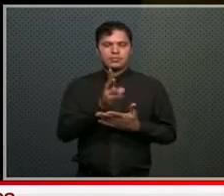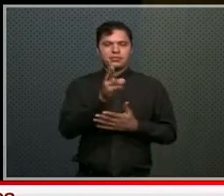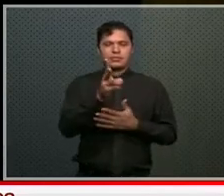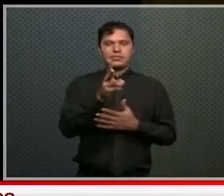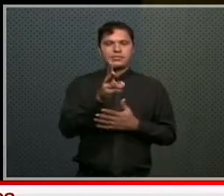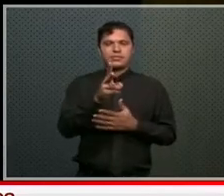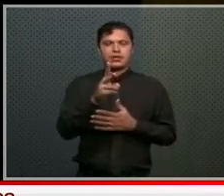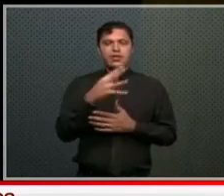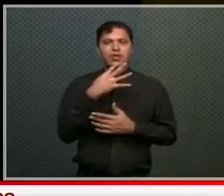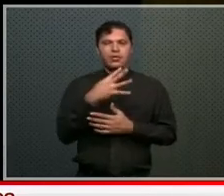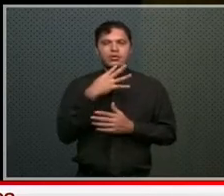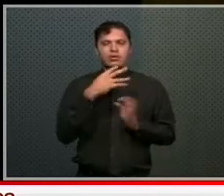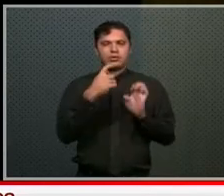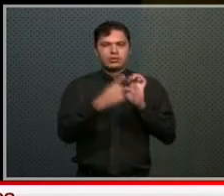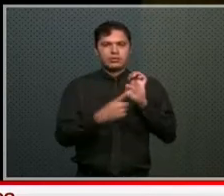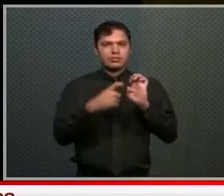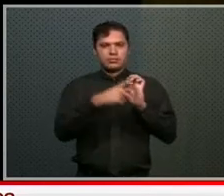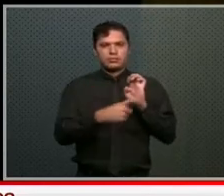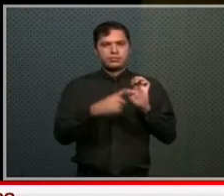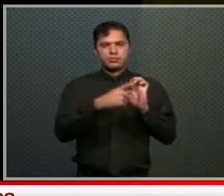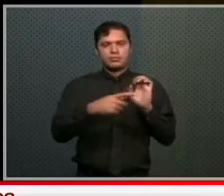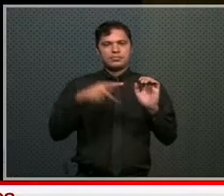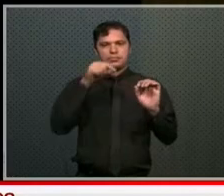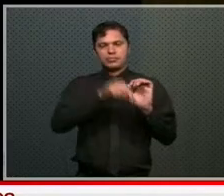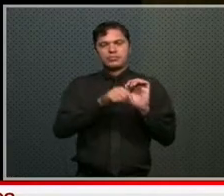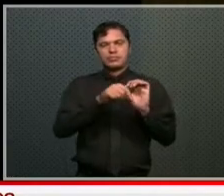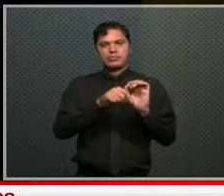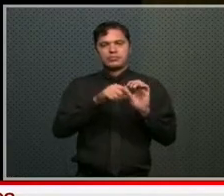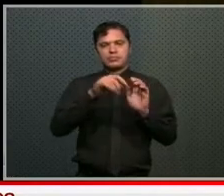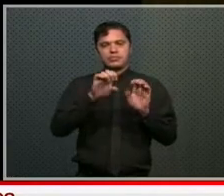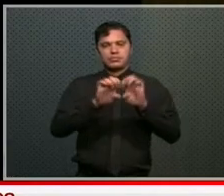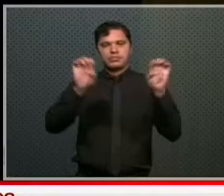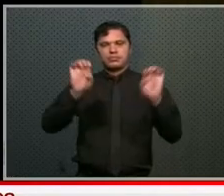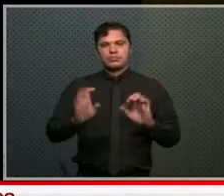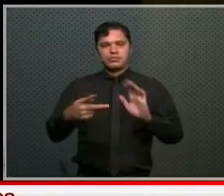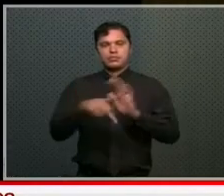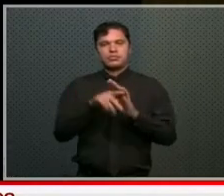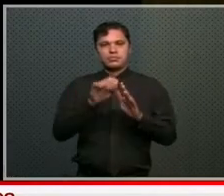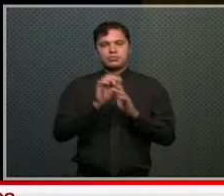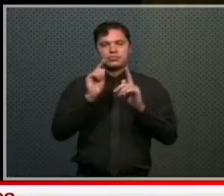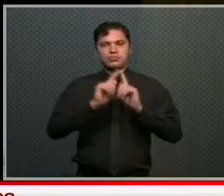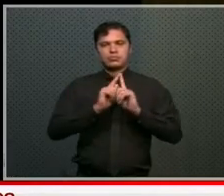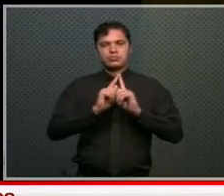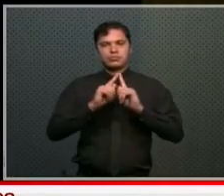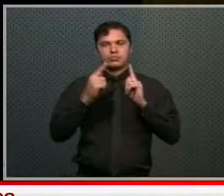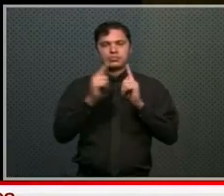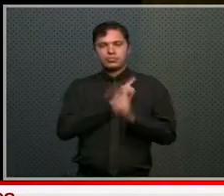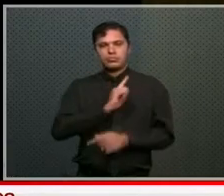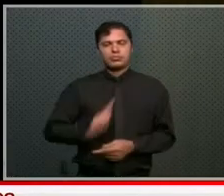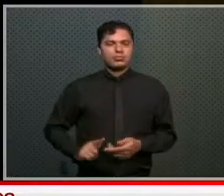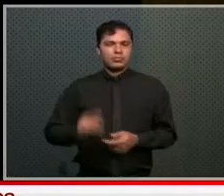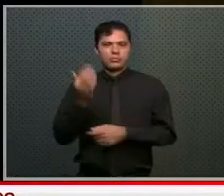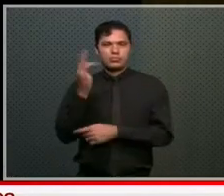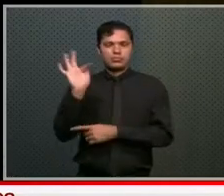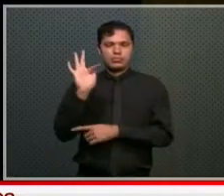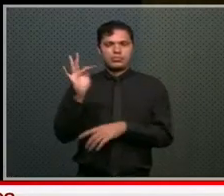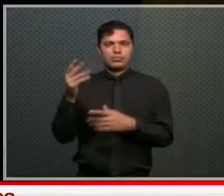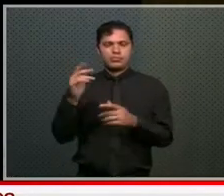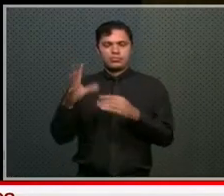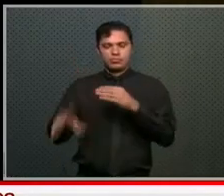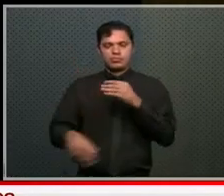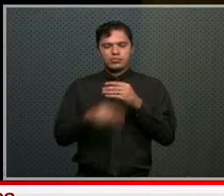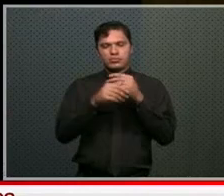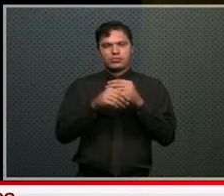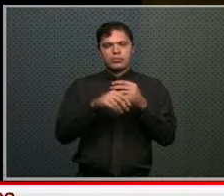por reconhecer a Embrapa como uma estrutura do governo federal capazes de contribuir para esse Agro tão